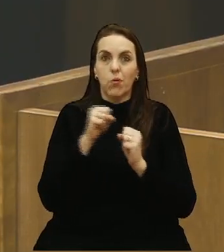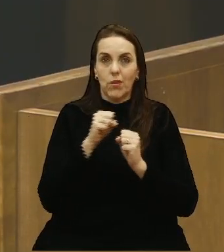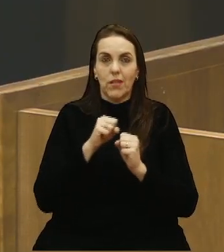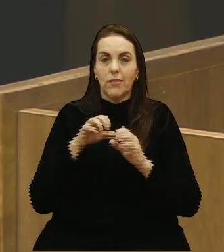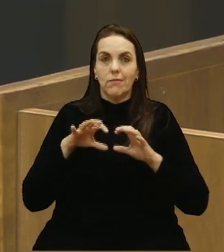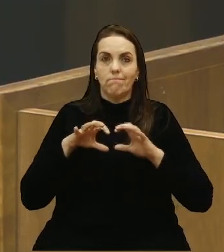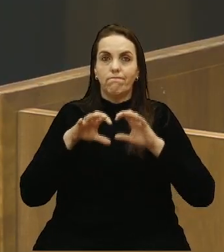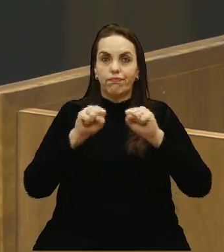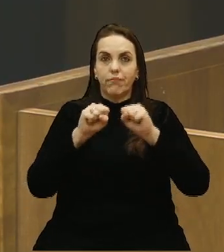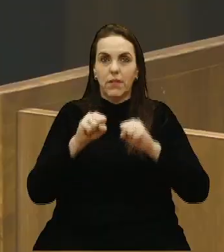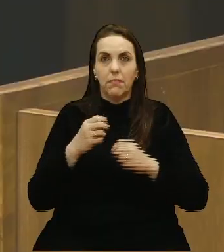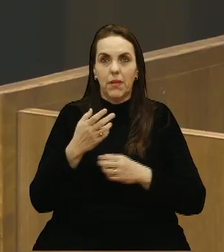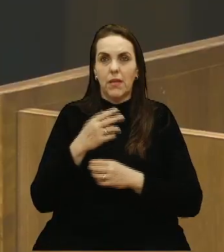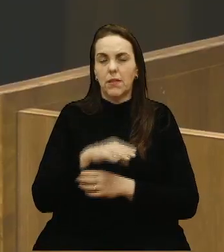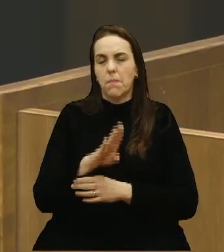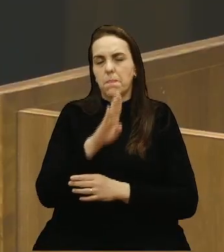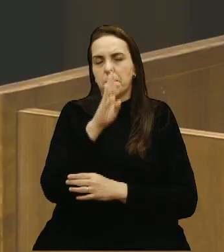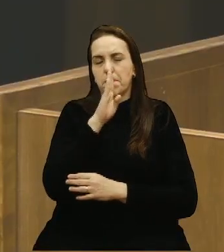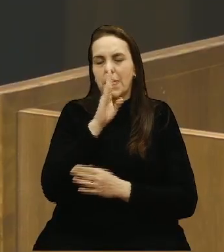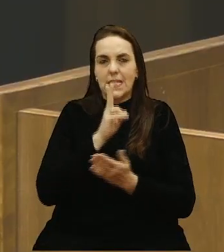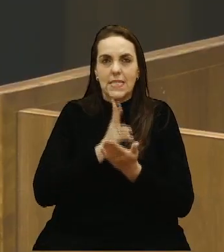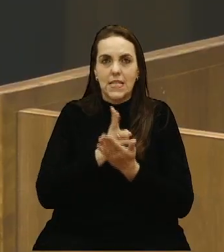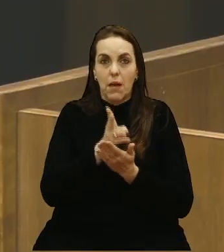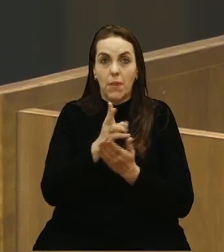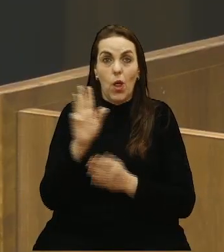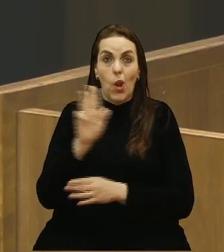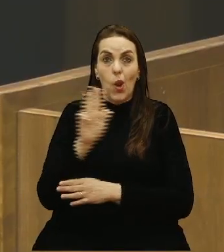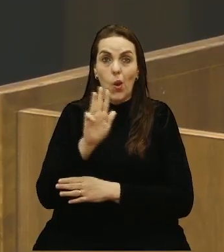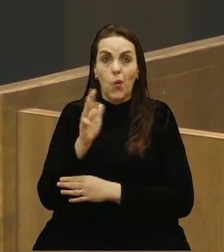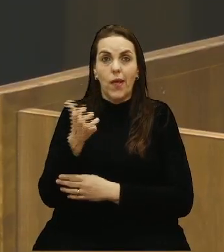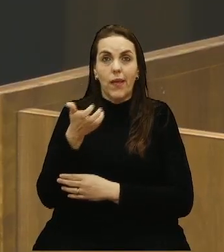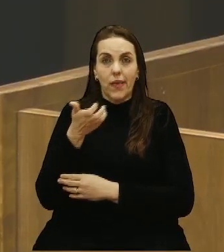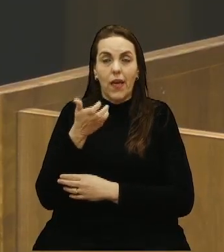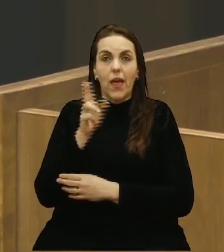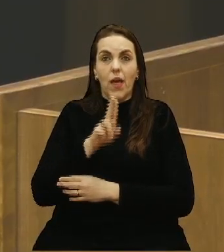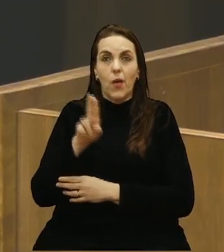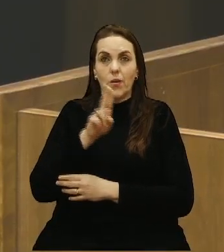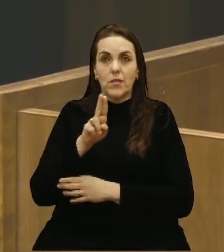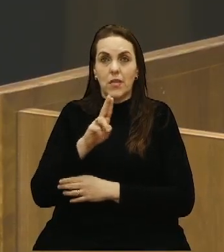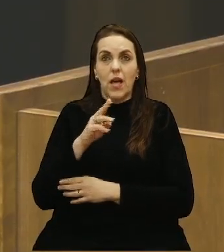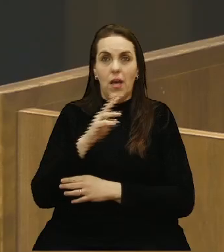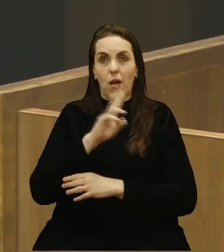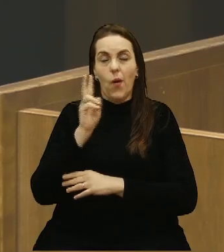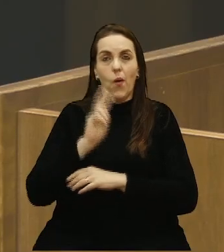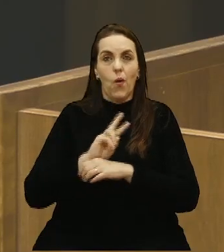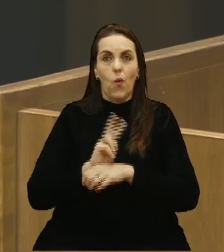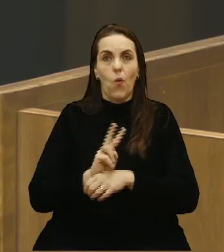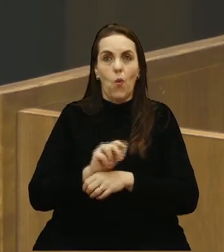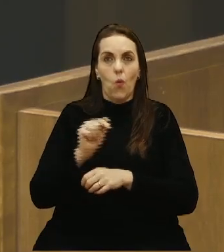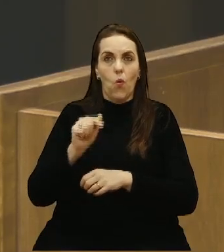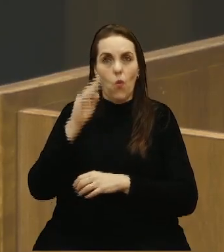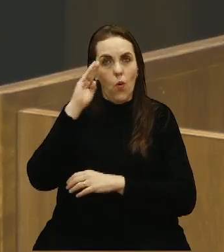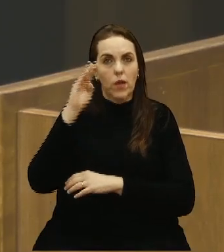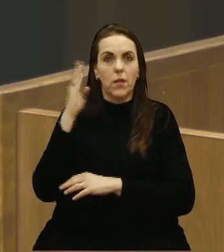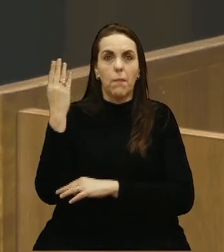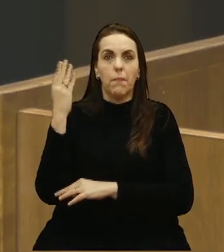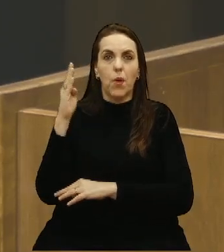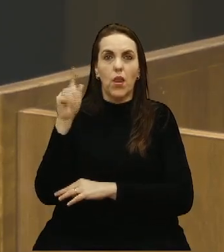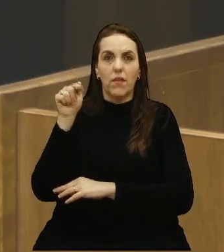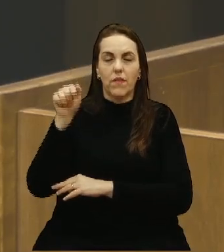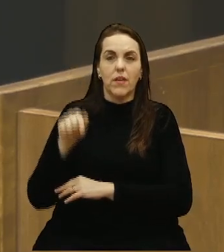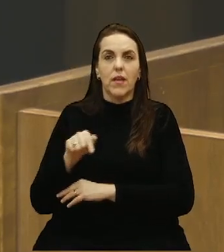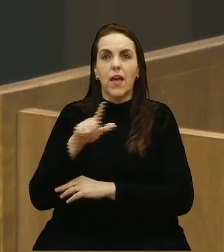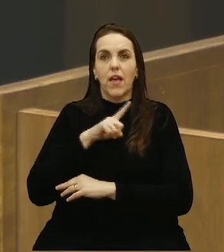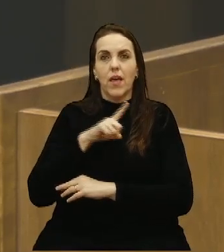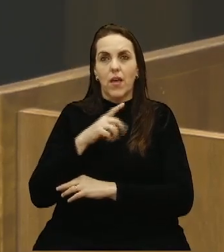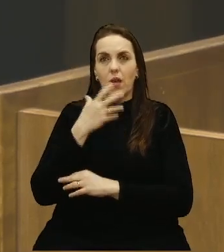nos calem para sempre. O Lula até está querendo implementar uma polícia, uma guarda bolivariana, né, fazer uma polícia só, né, vereador Bortola, mas de